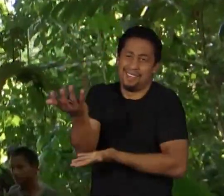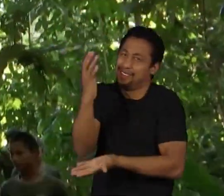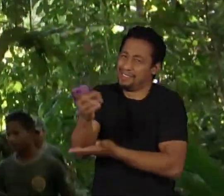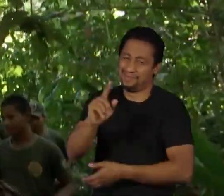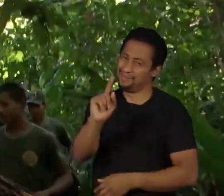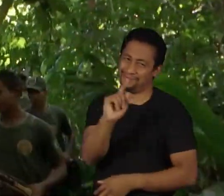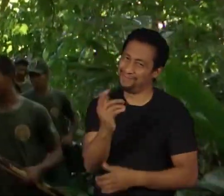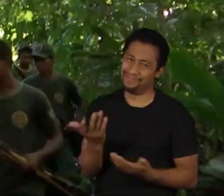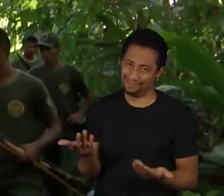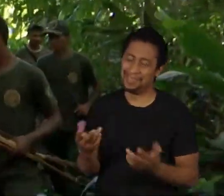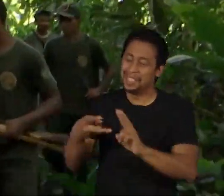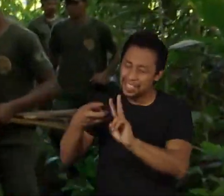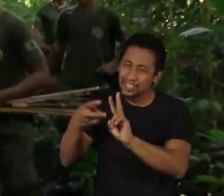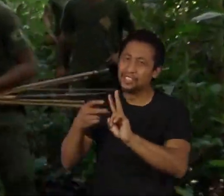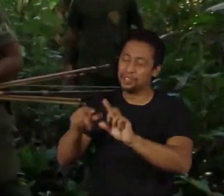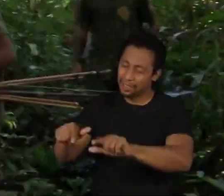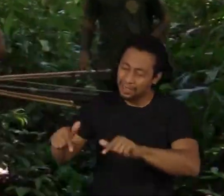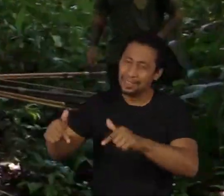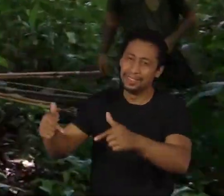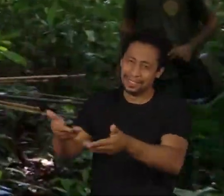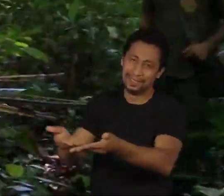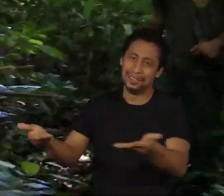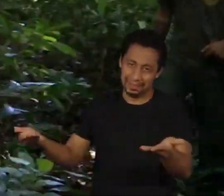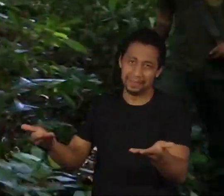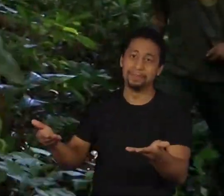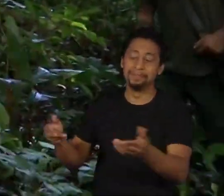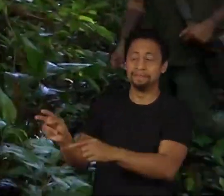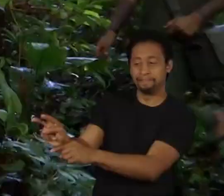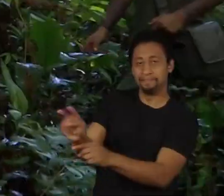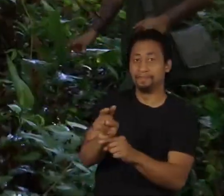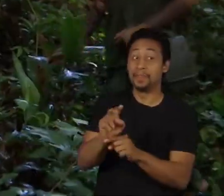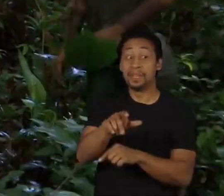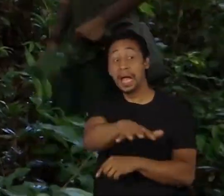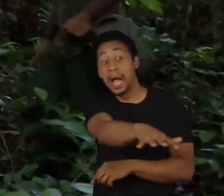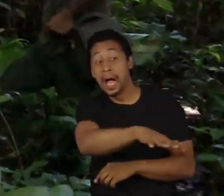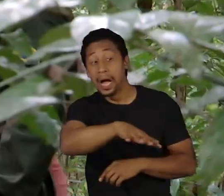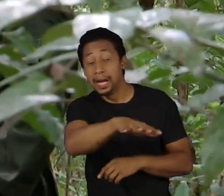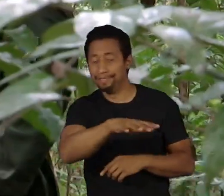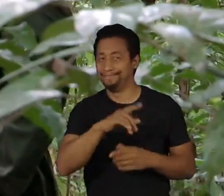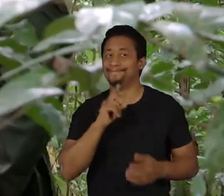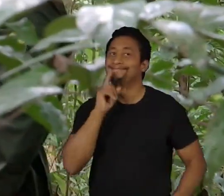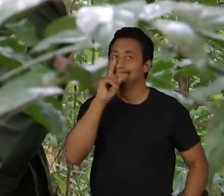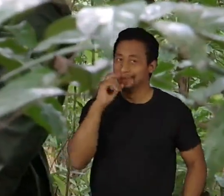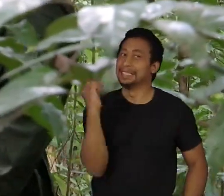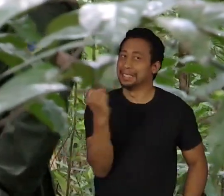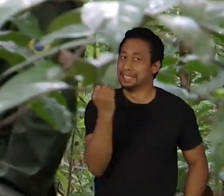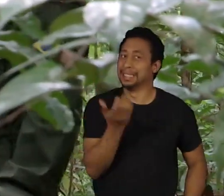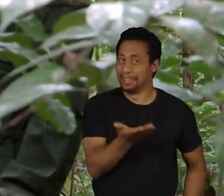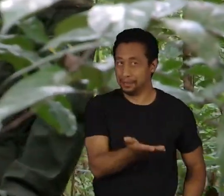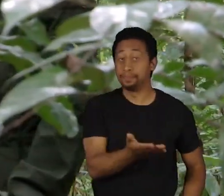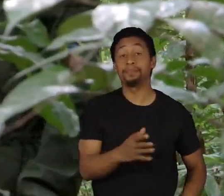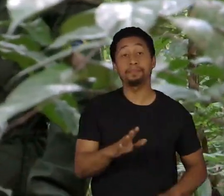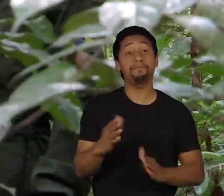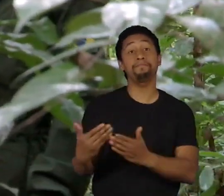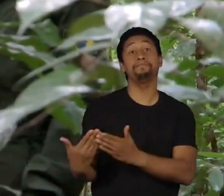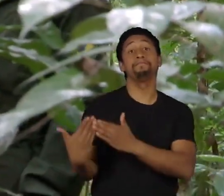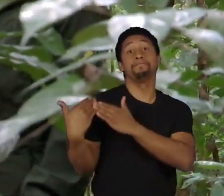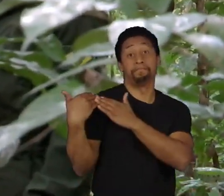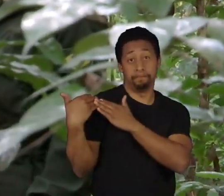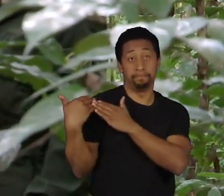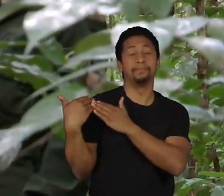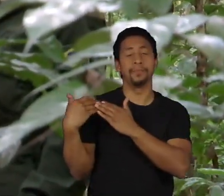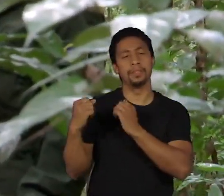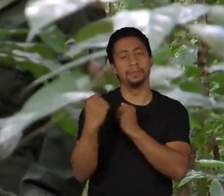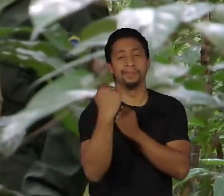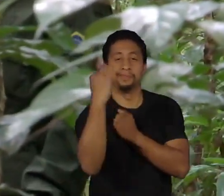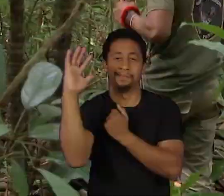índios ajudam a defender é uma situação muito grave. Mas esse papel